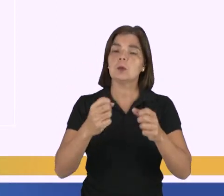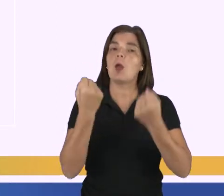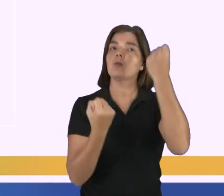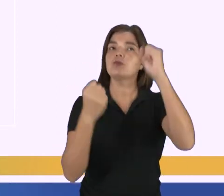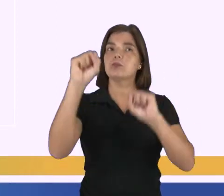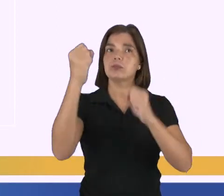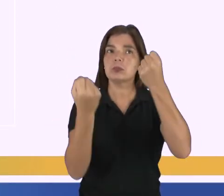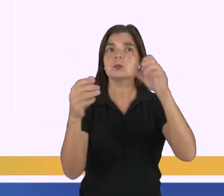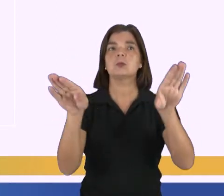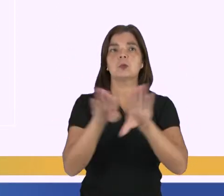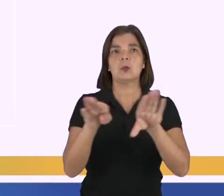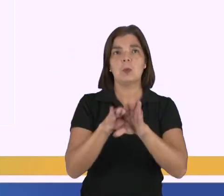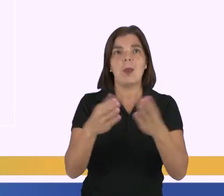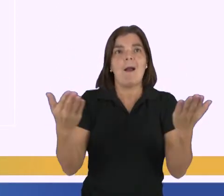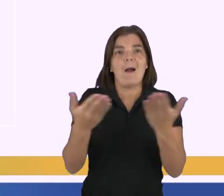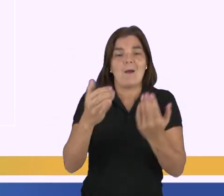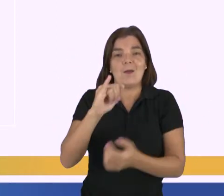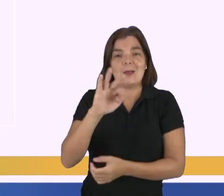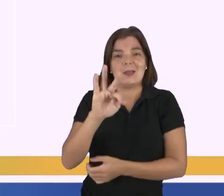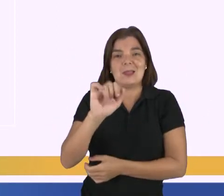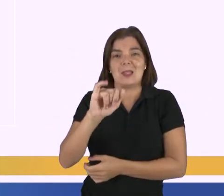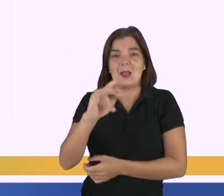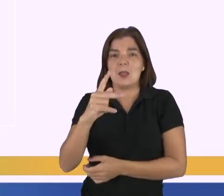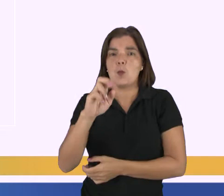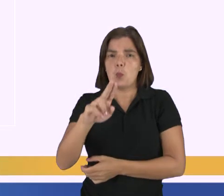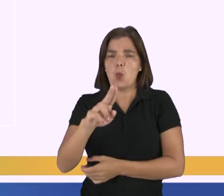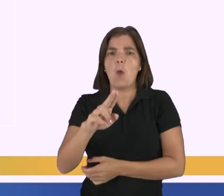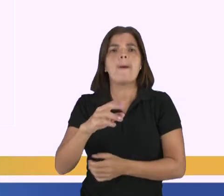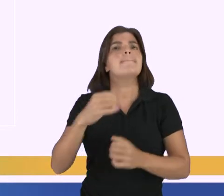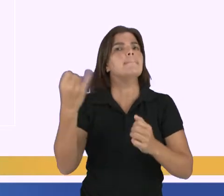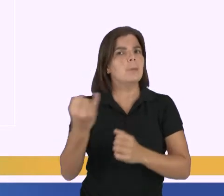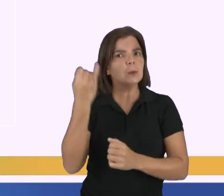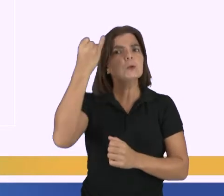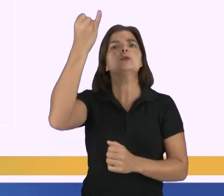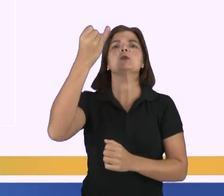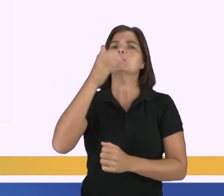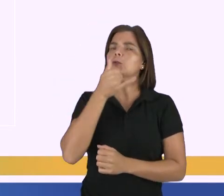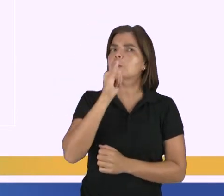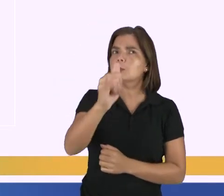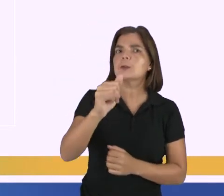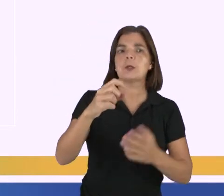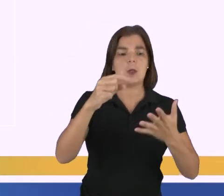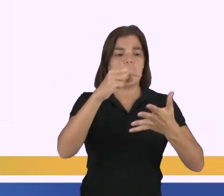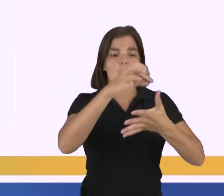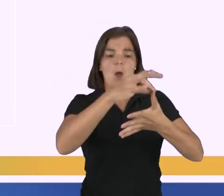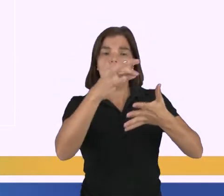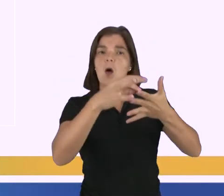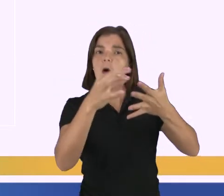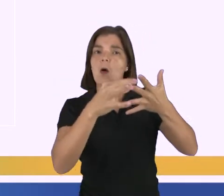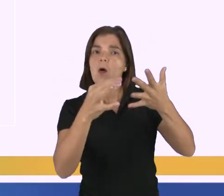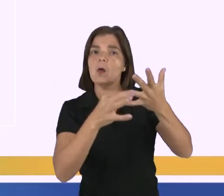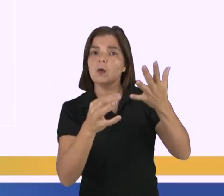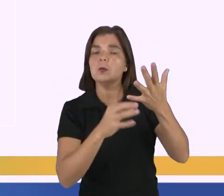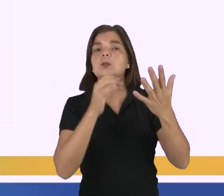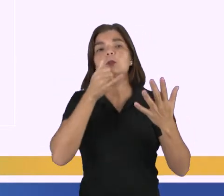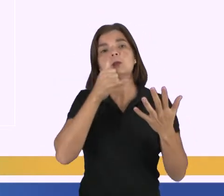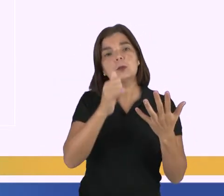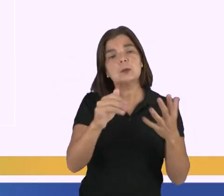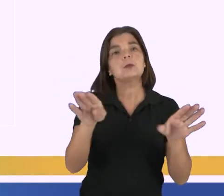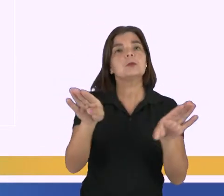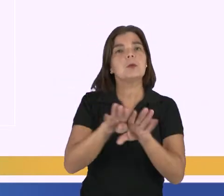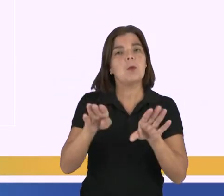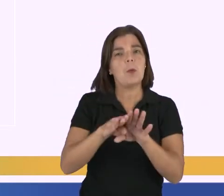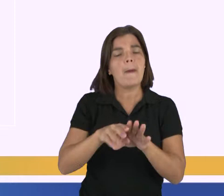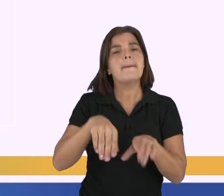hidrelétrica de Itaipu, que é atualmente a maior geradora de energia do Brasil. As 5 que geram energia em